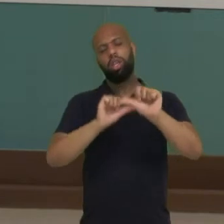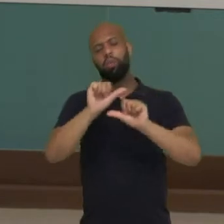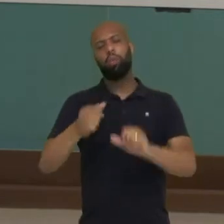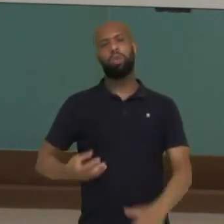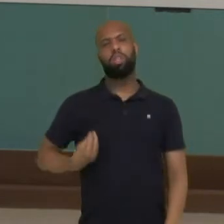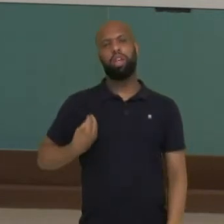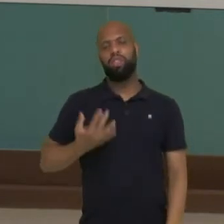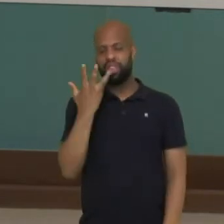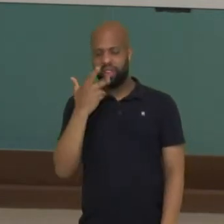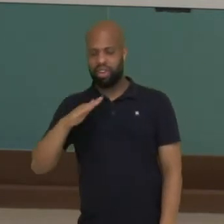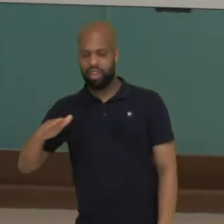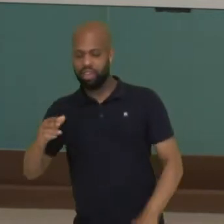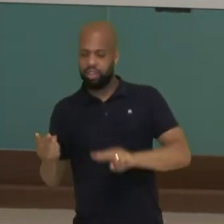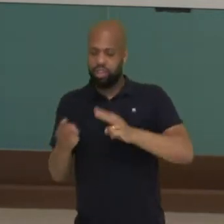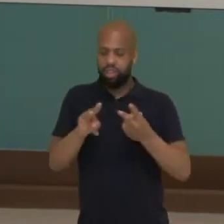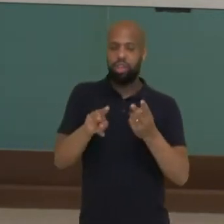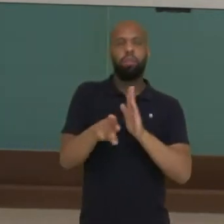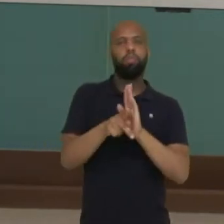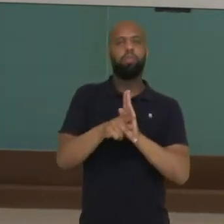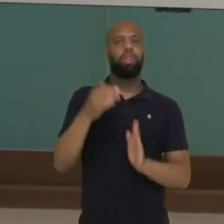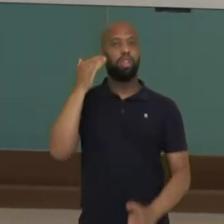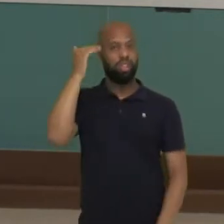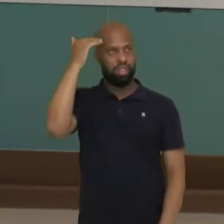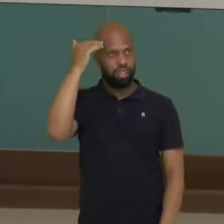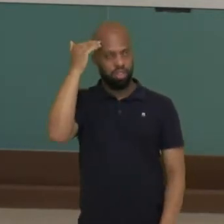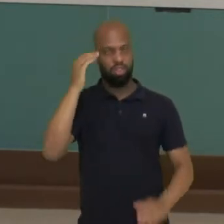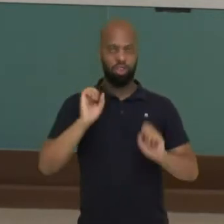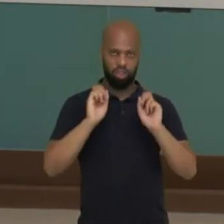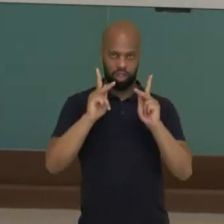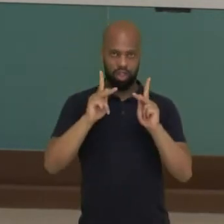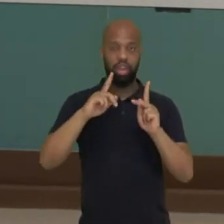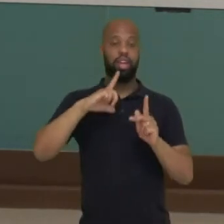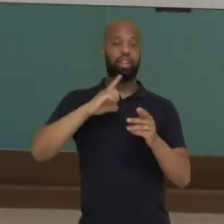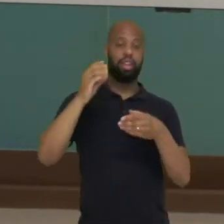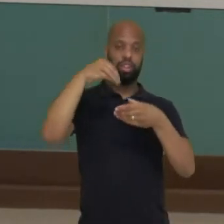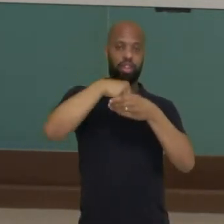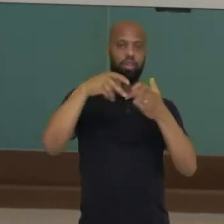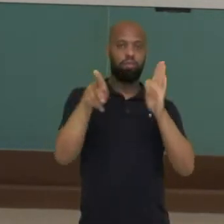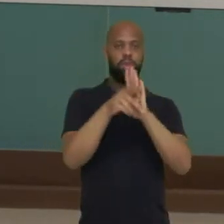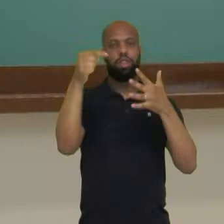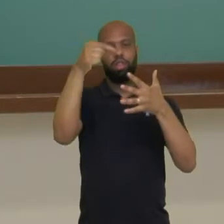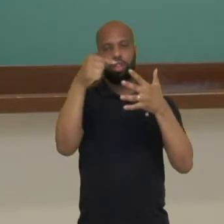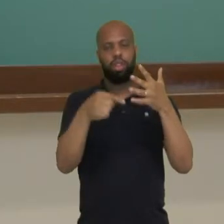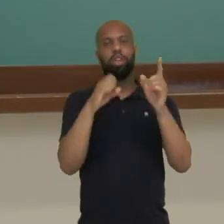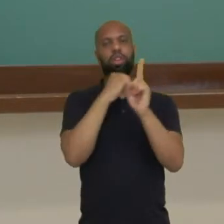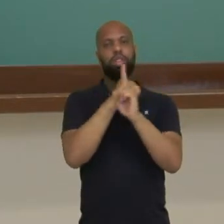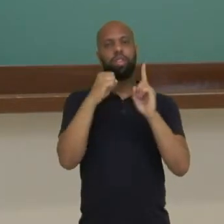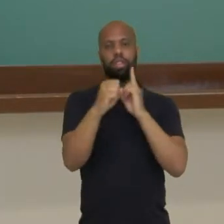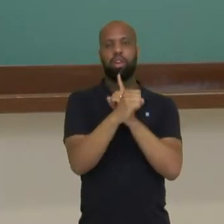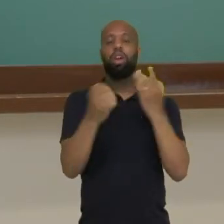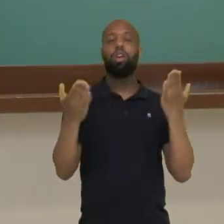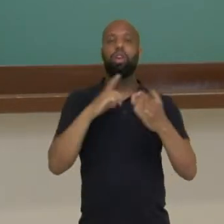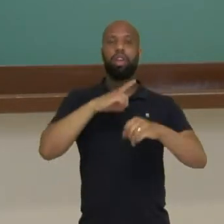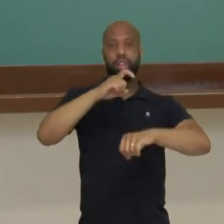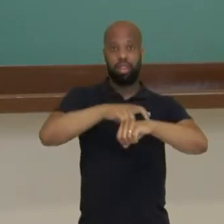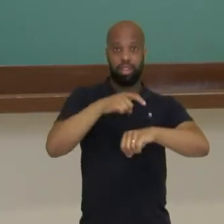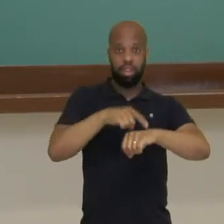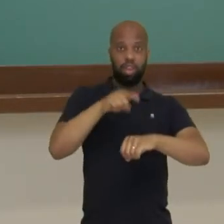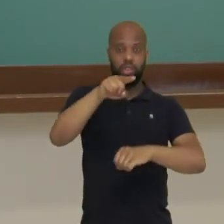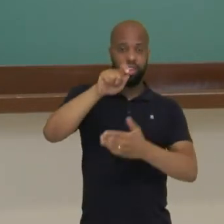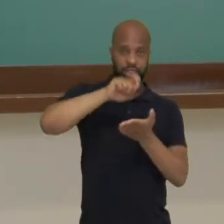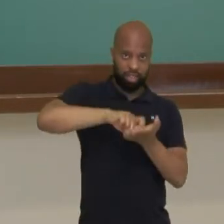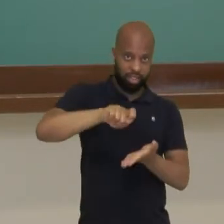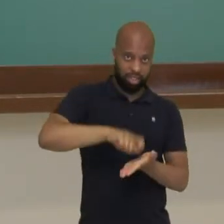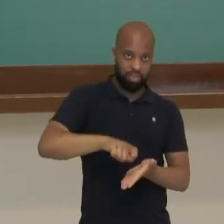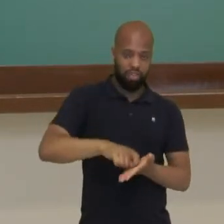da criança que está se tornando adolescente, dentro dos aspectos sociais. Então, vamos dar um tempinho para vocês